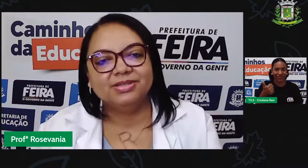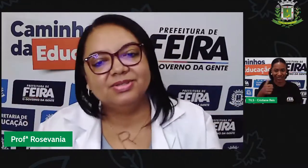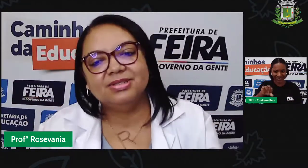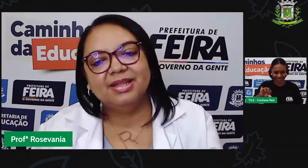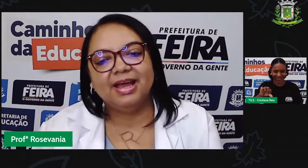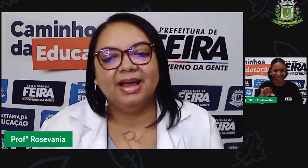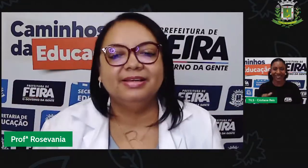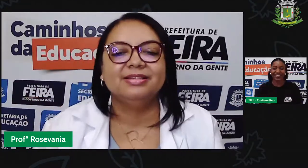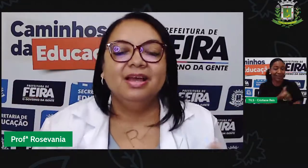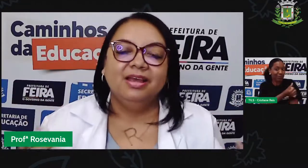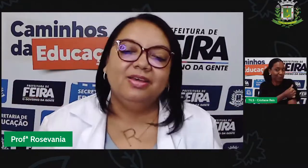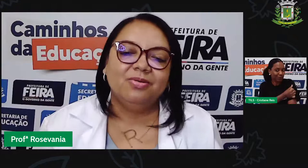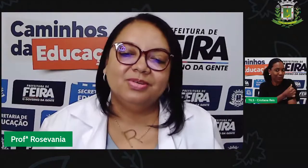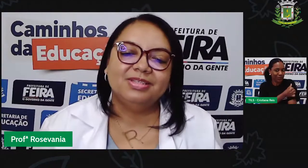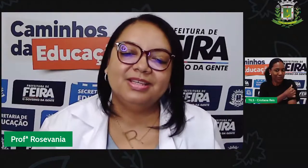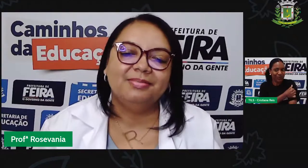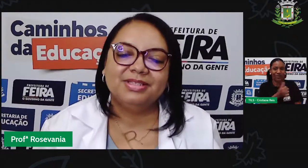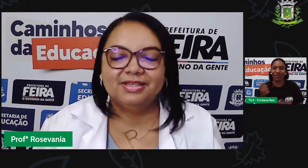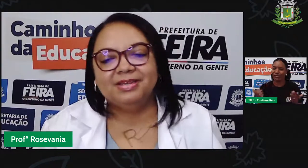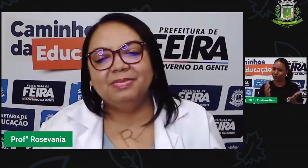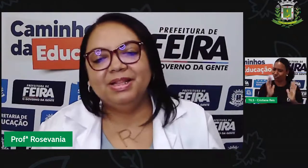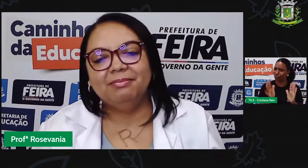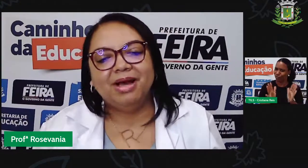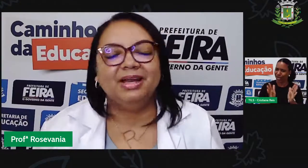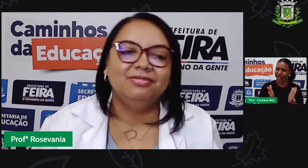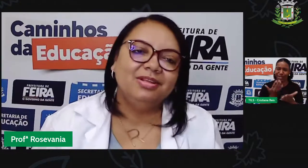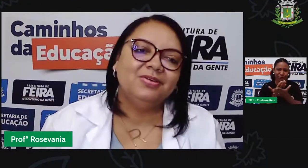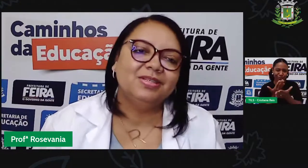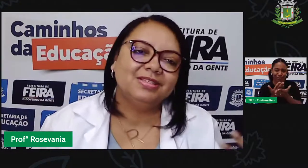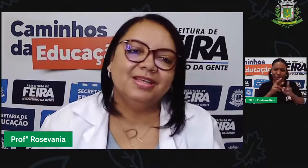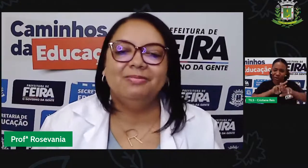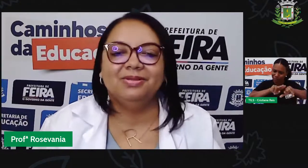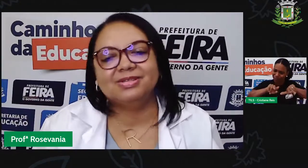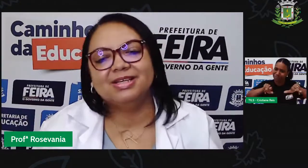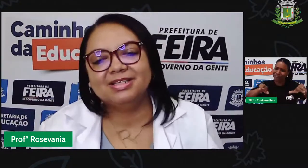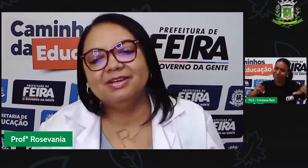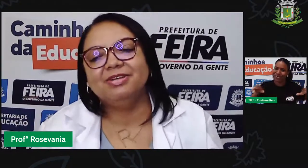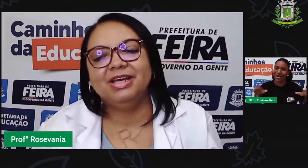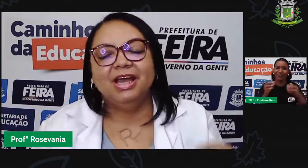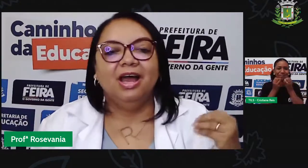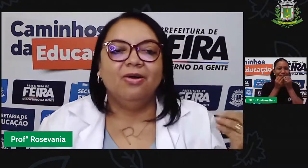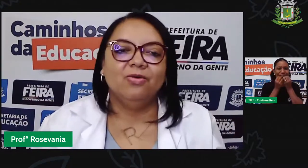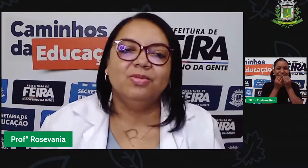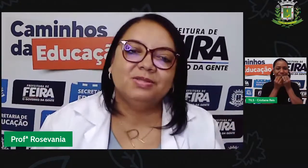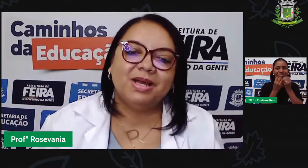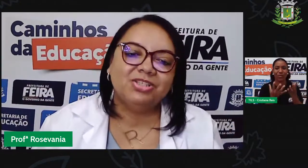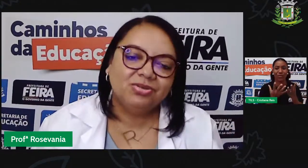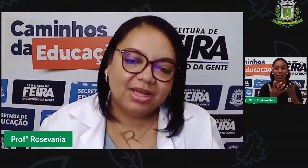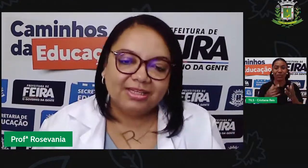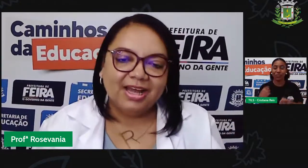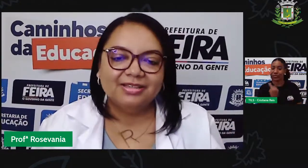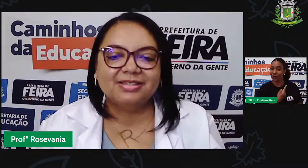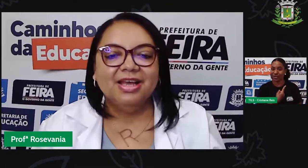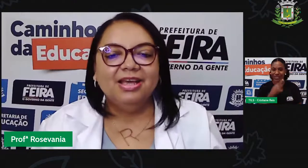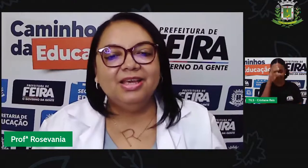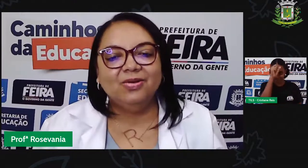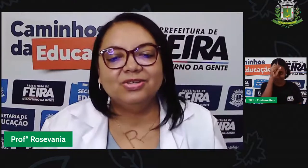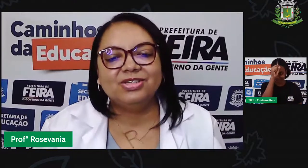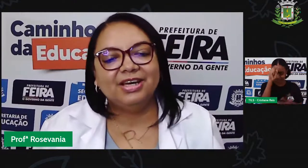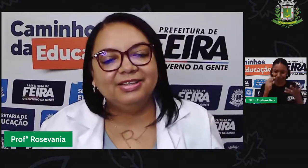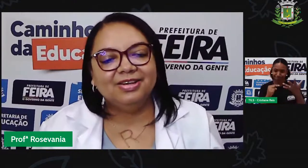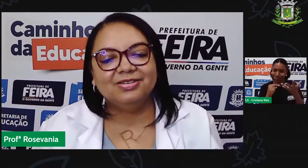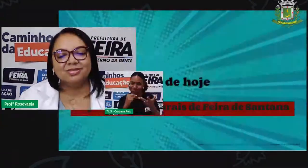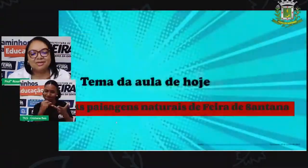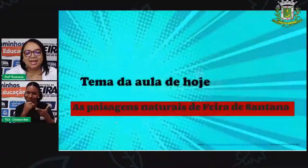muitas coisas legais. E como vocês sabem, essa disciplina maravilhosa sempre nos reserva algumas particularidades. E